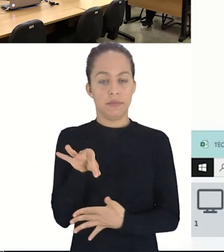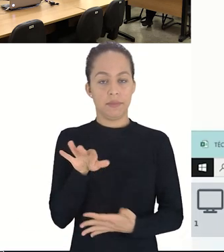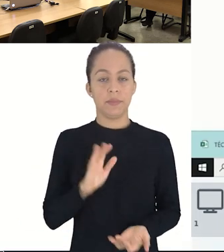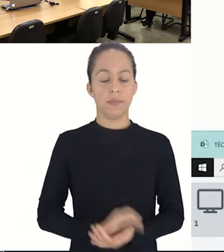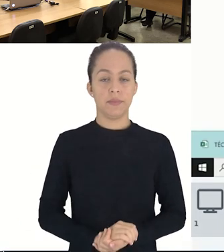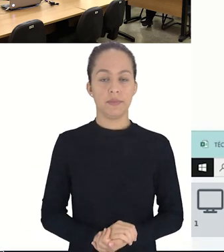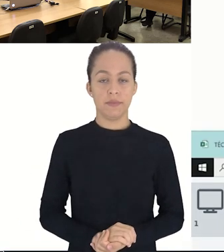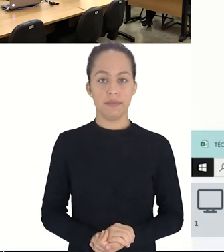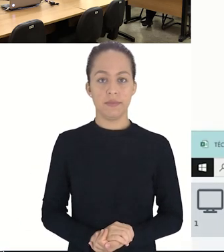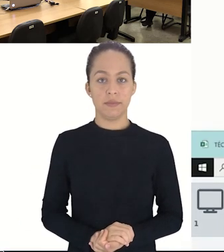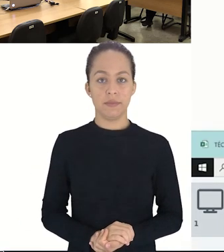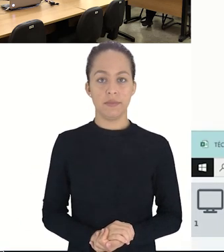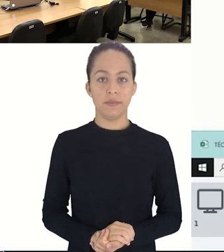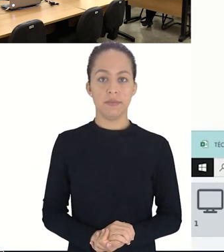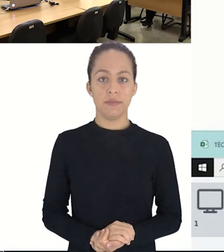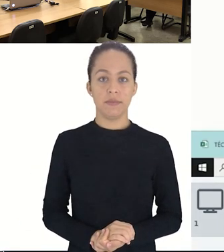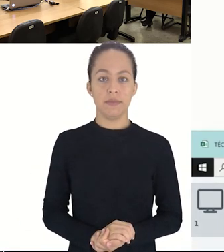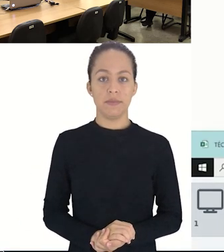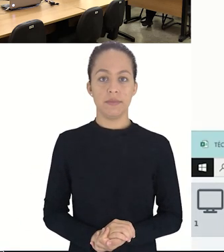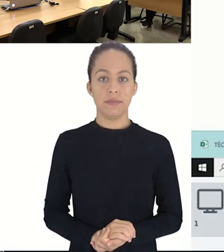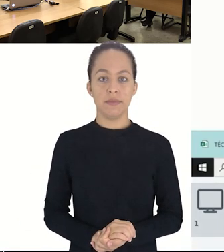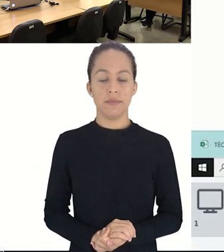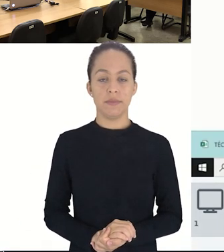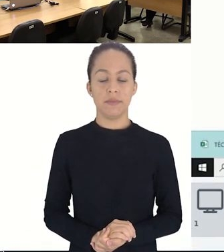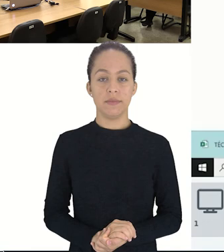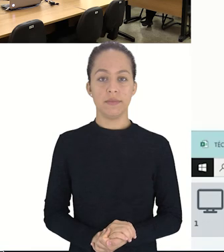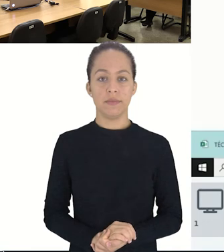e vamos realizar o próximo sorteio